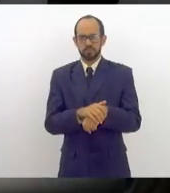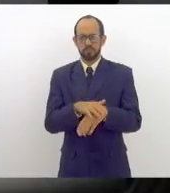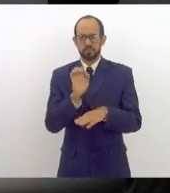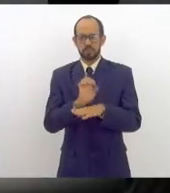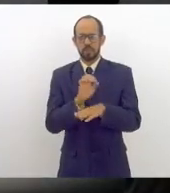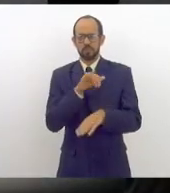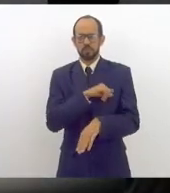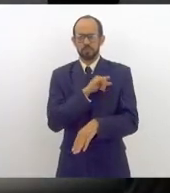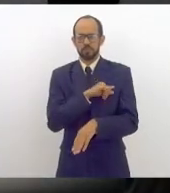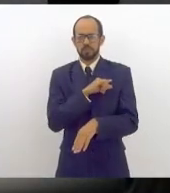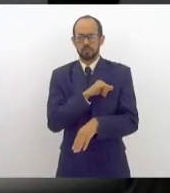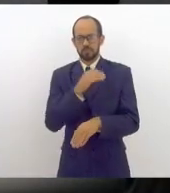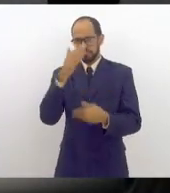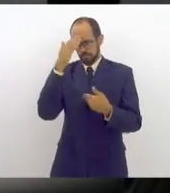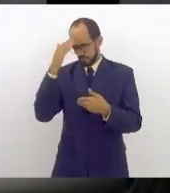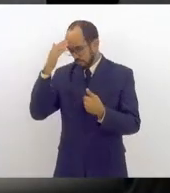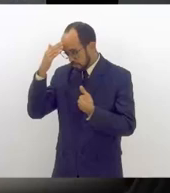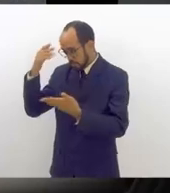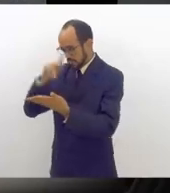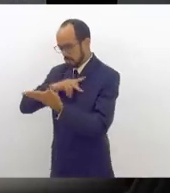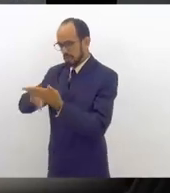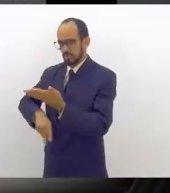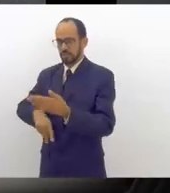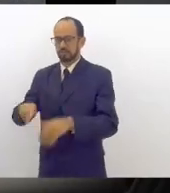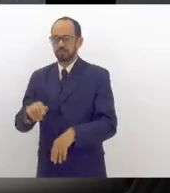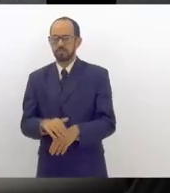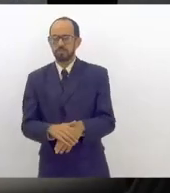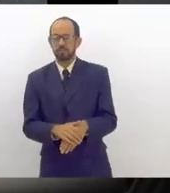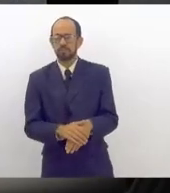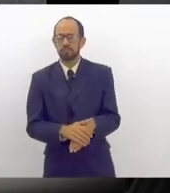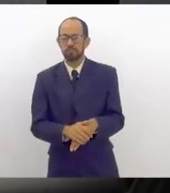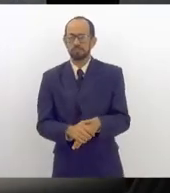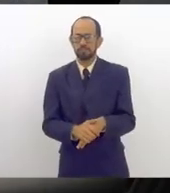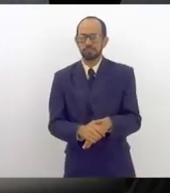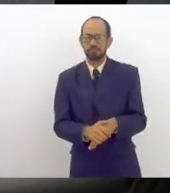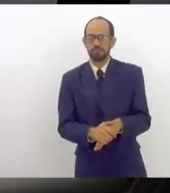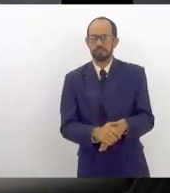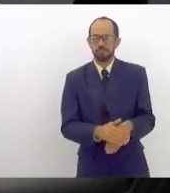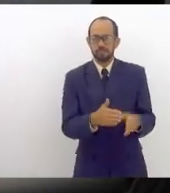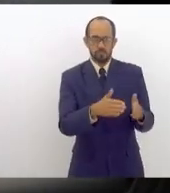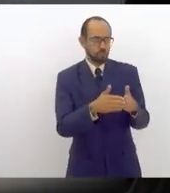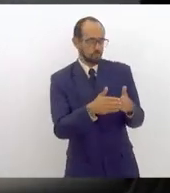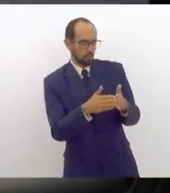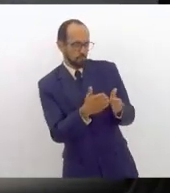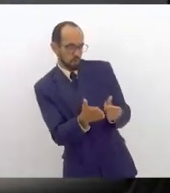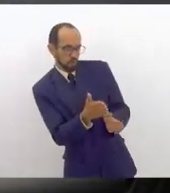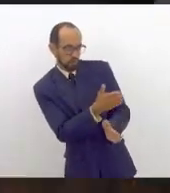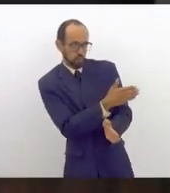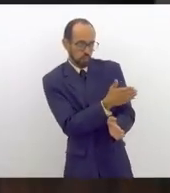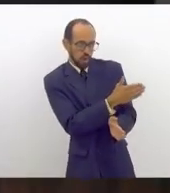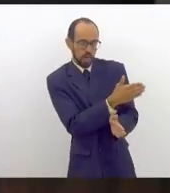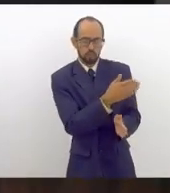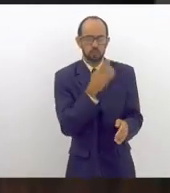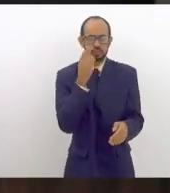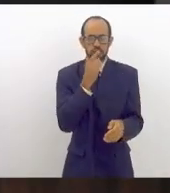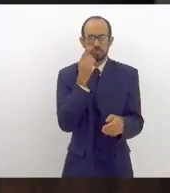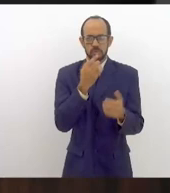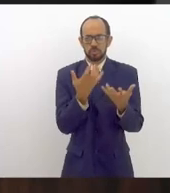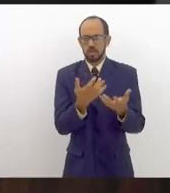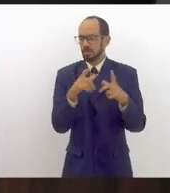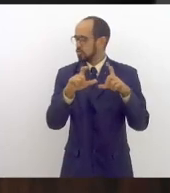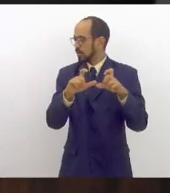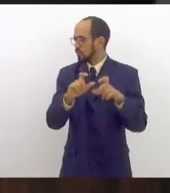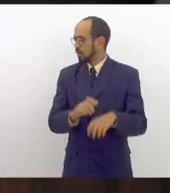Janeiro. Obrigada, presidente. Senão, por favor, ali. Depois que os deputados quiserem tirar foto